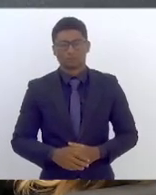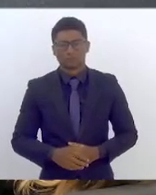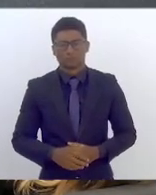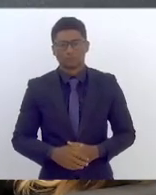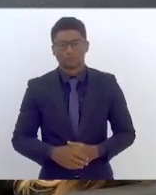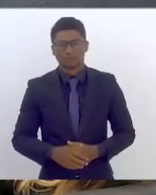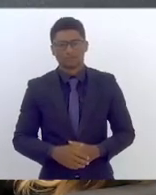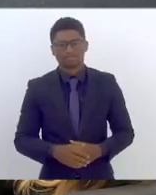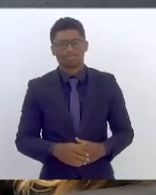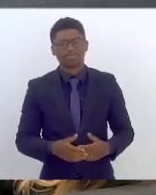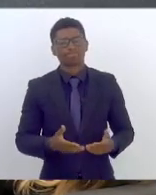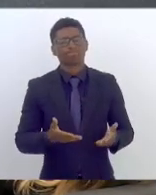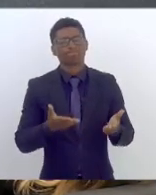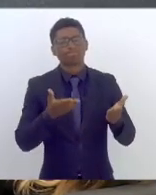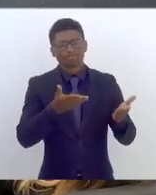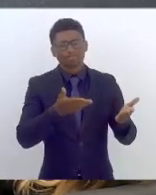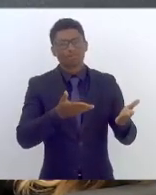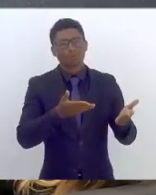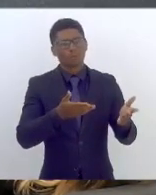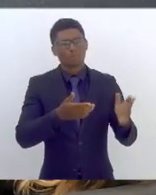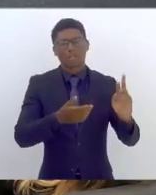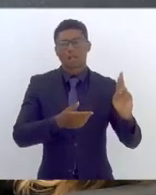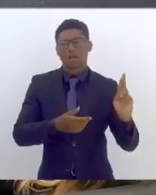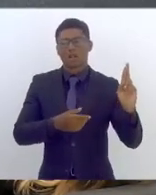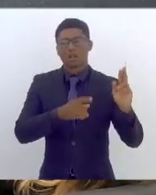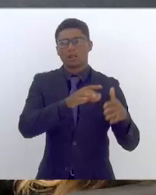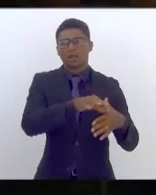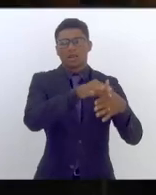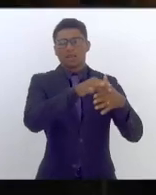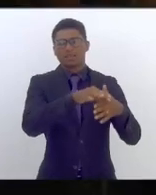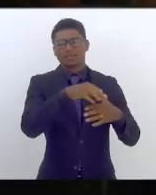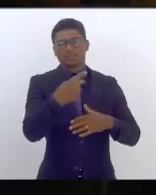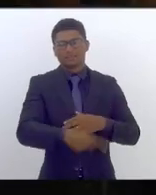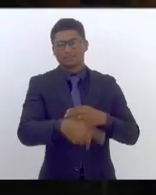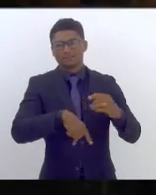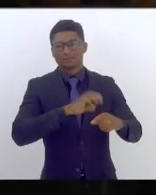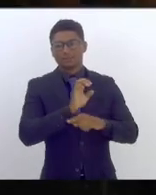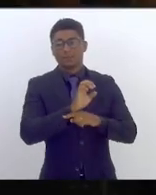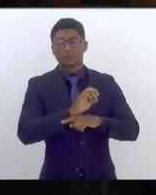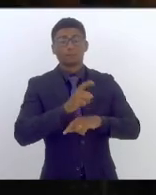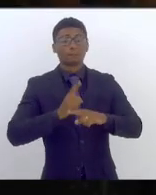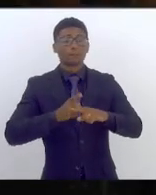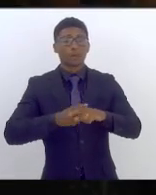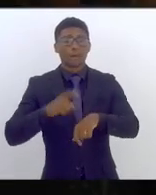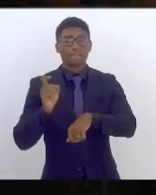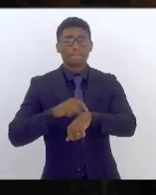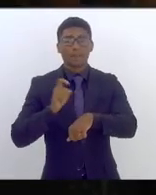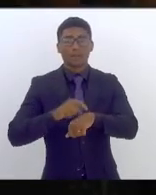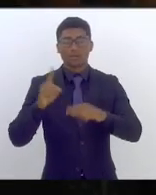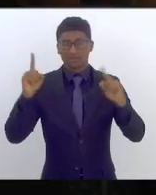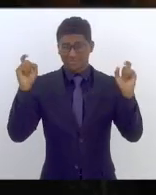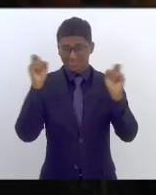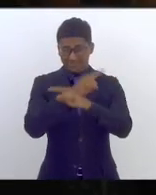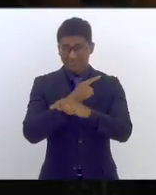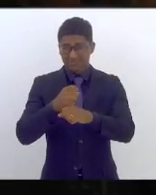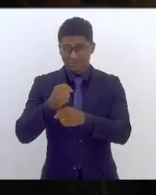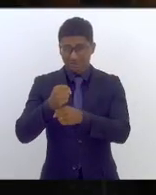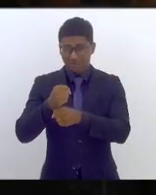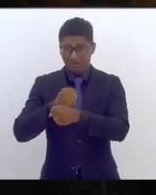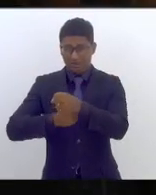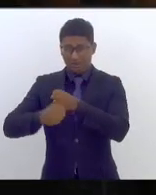mostrou-se um dos grandes líderes do nosso Estado num dos momentos mais difíceis dos últimos anos